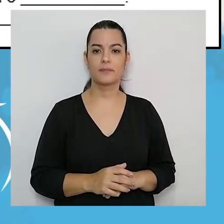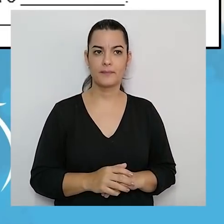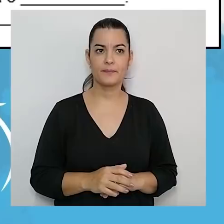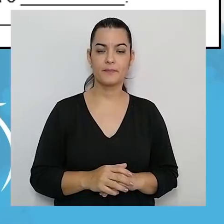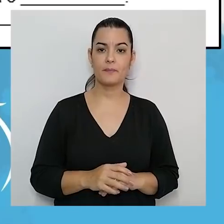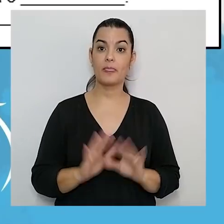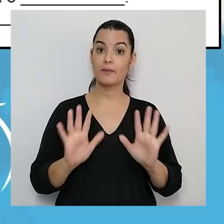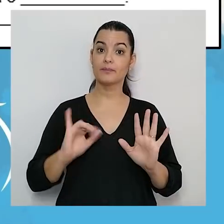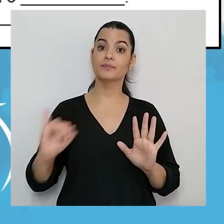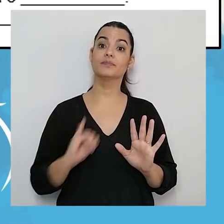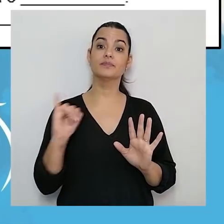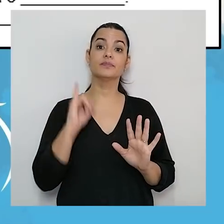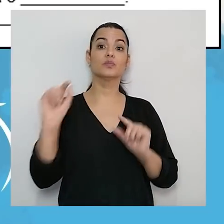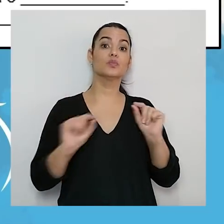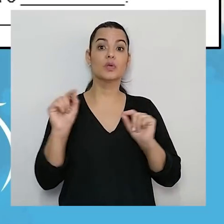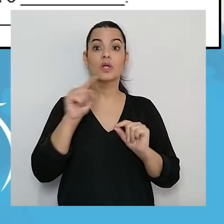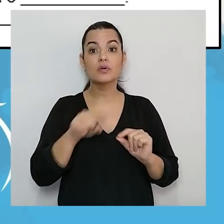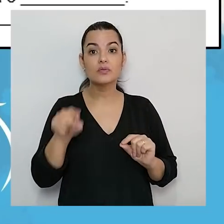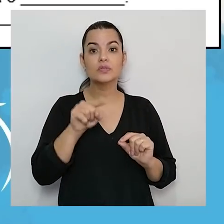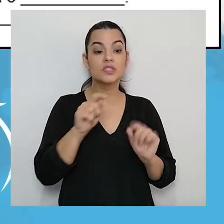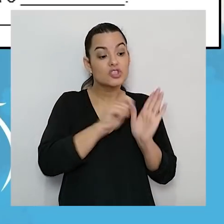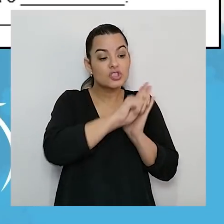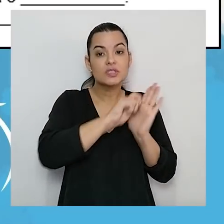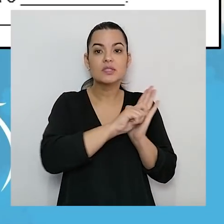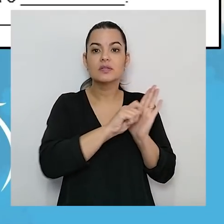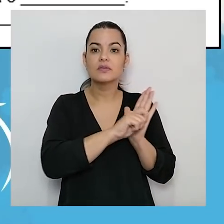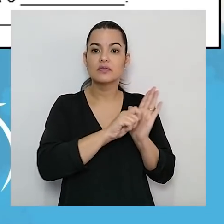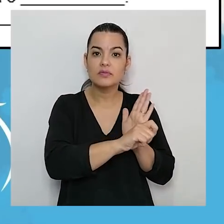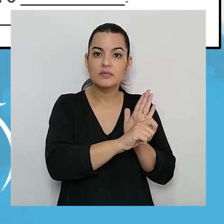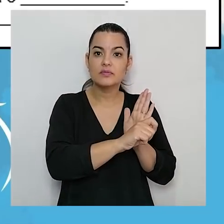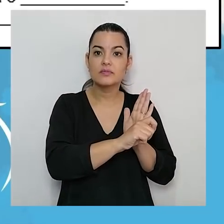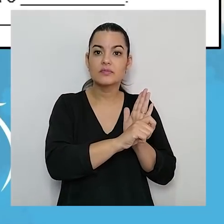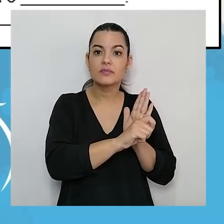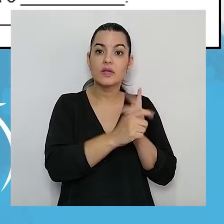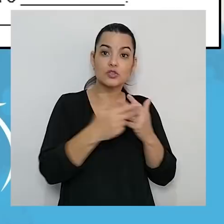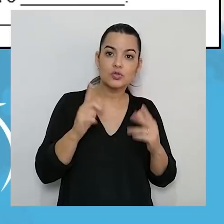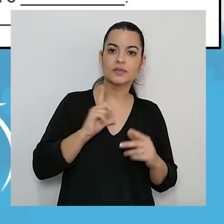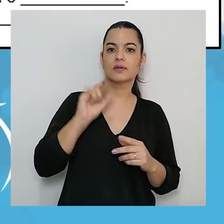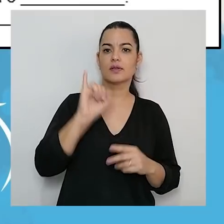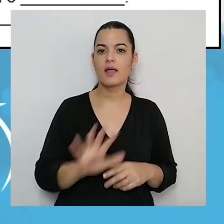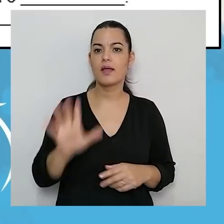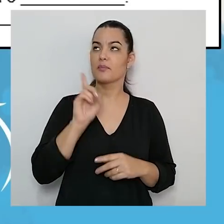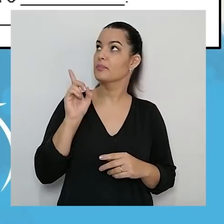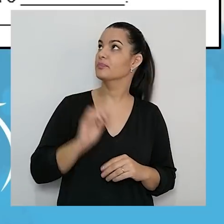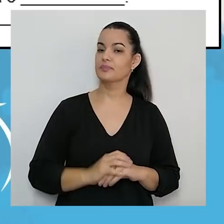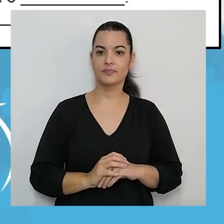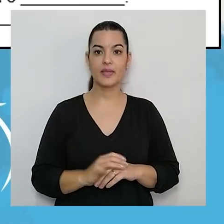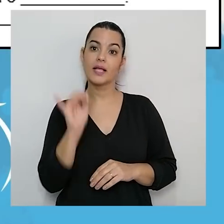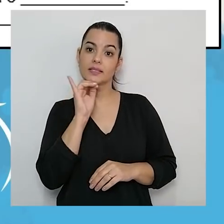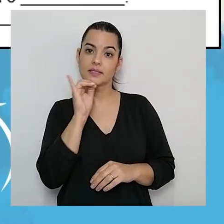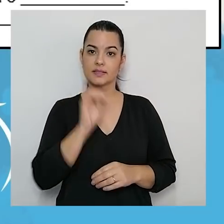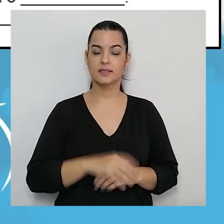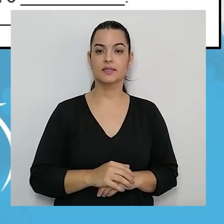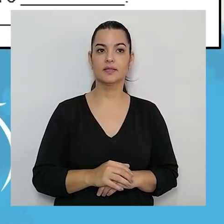é importante que você escreva o que está aí nessa imagem. Então, por exemplo, uma palavra